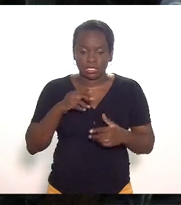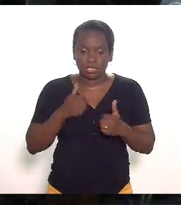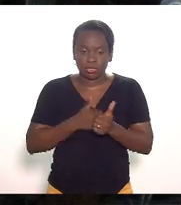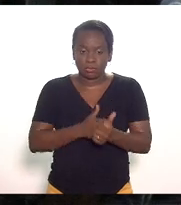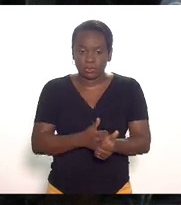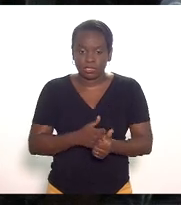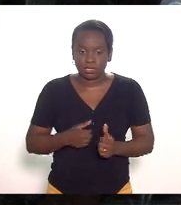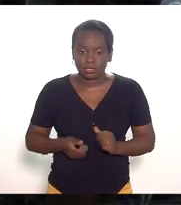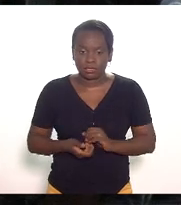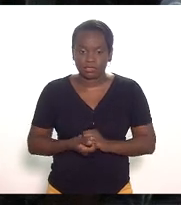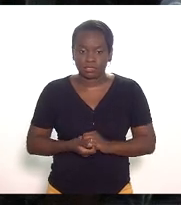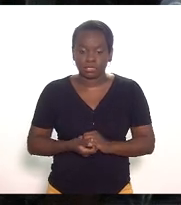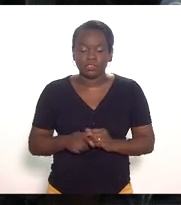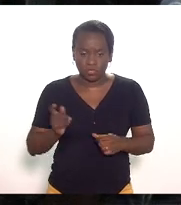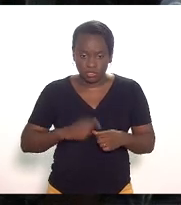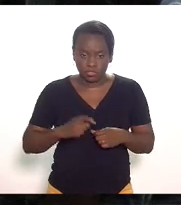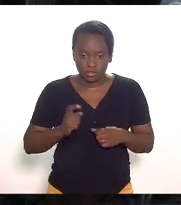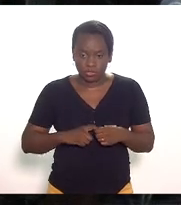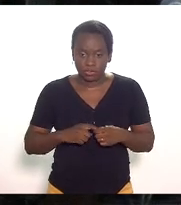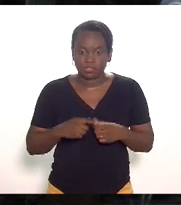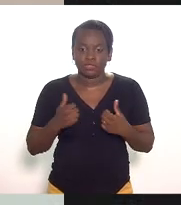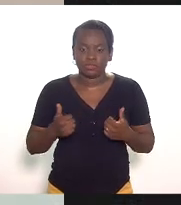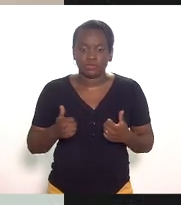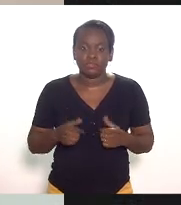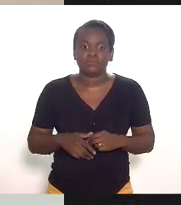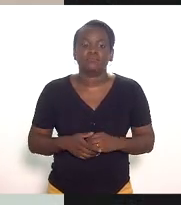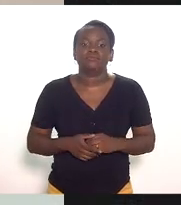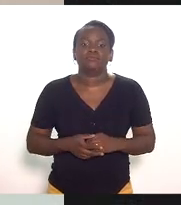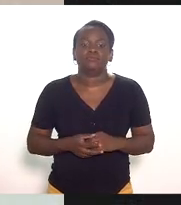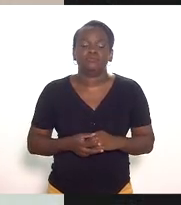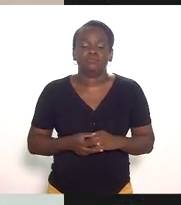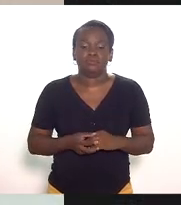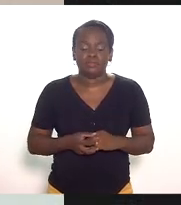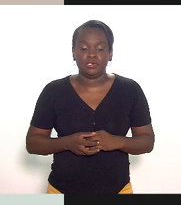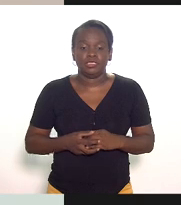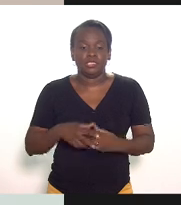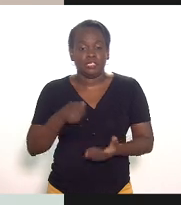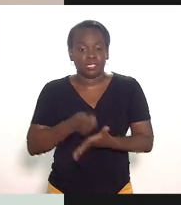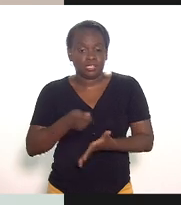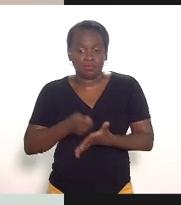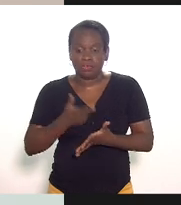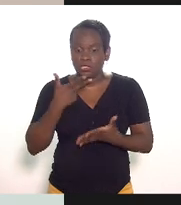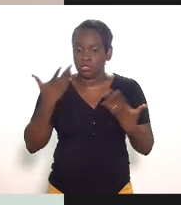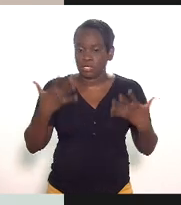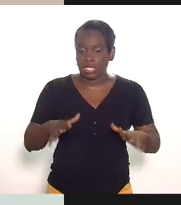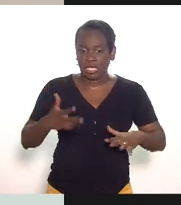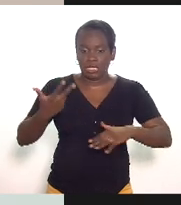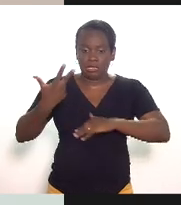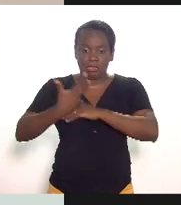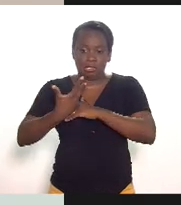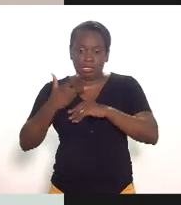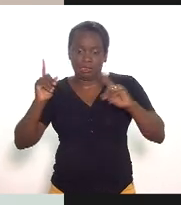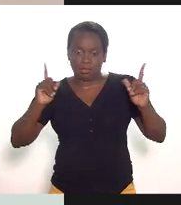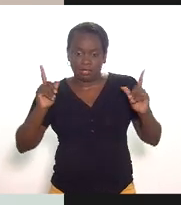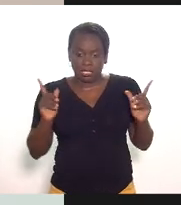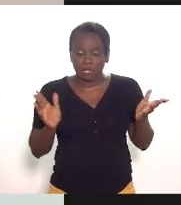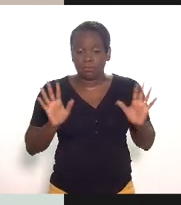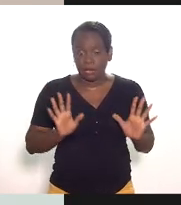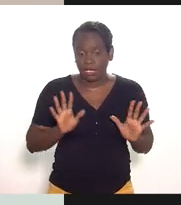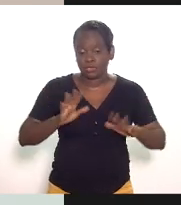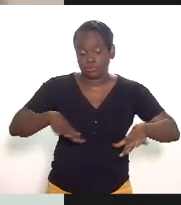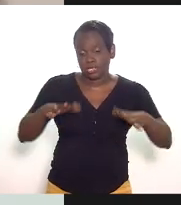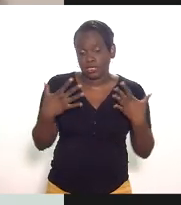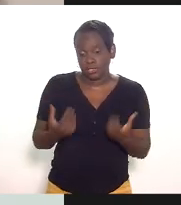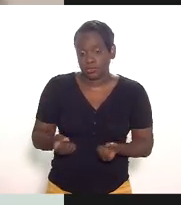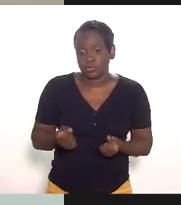acompanhando. Retornou? Exigi-lo, que não queria imprensa, e parece que isso foi atendido por parte do